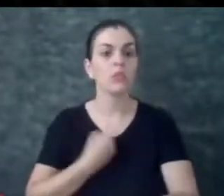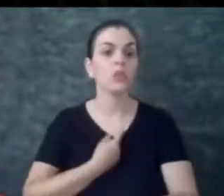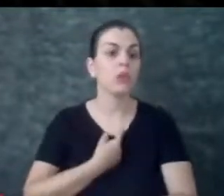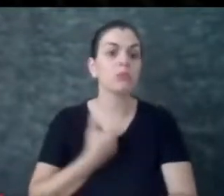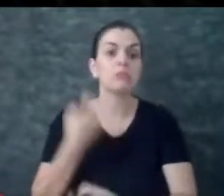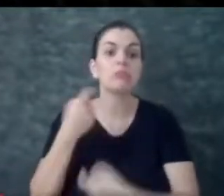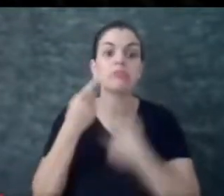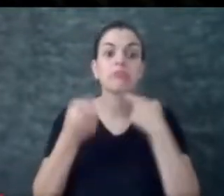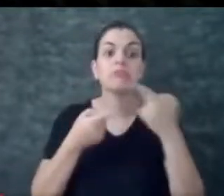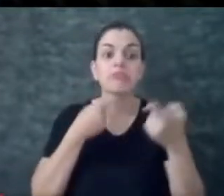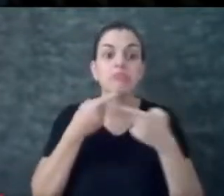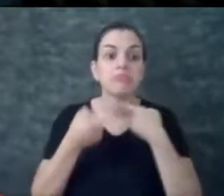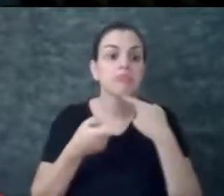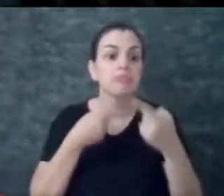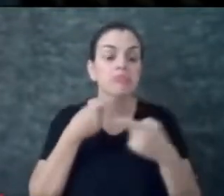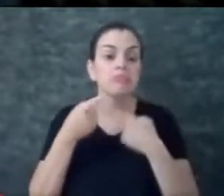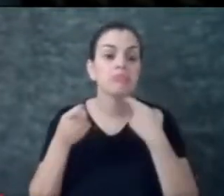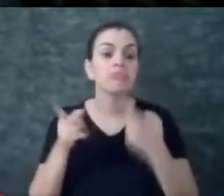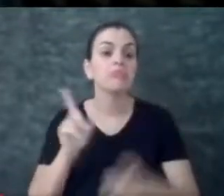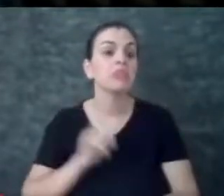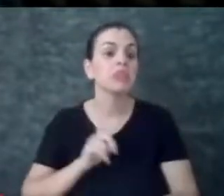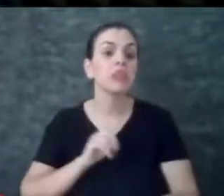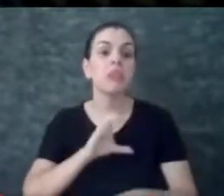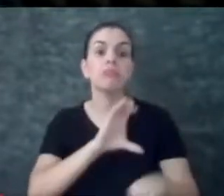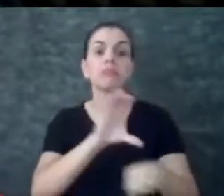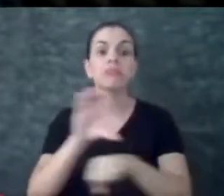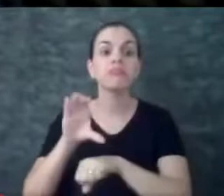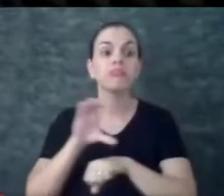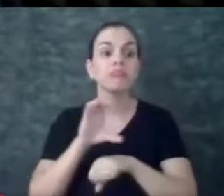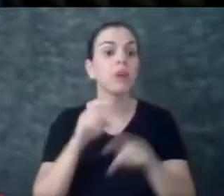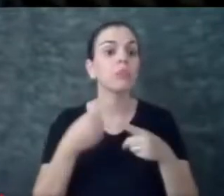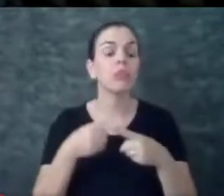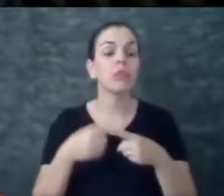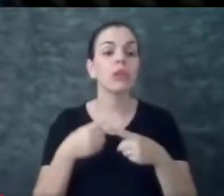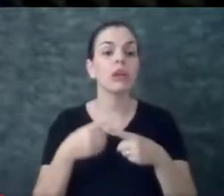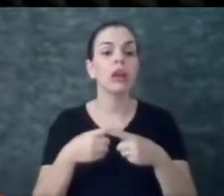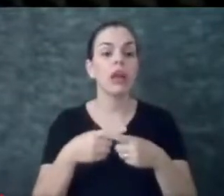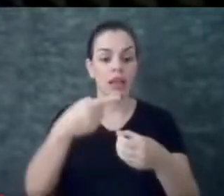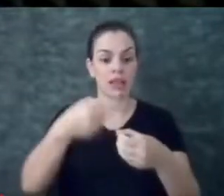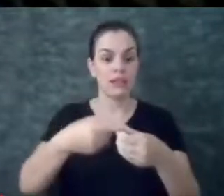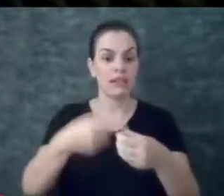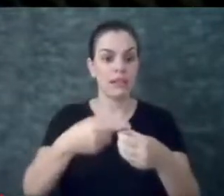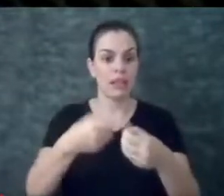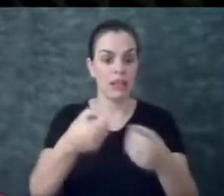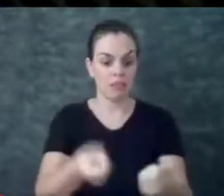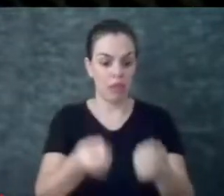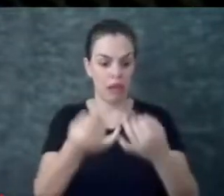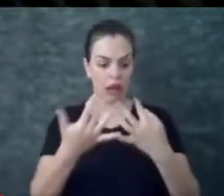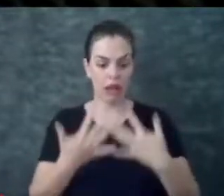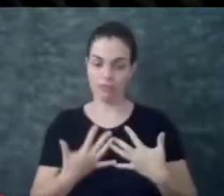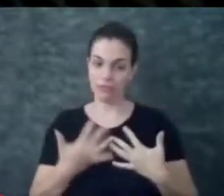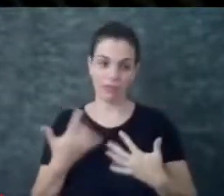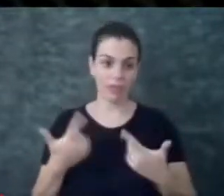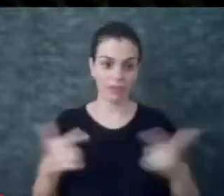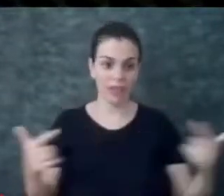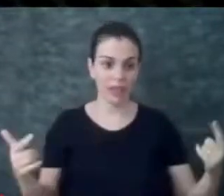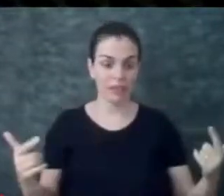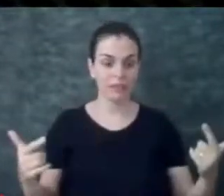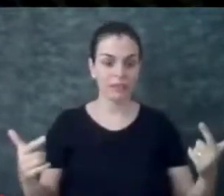incerteza porque a cidade não fala conosco é o melhor que tenha sido mais